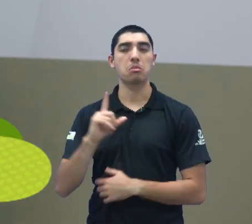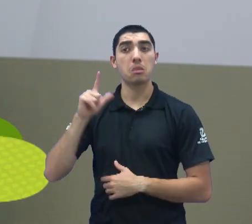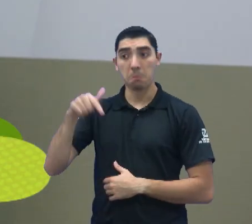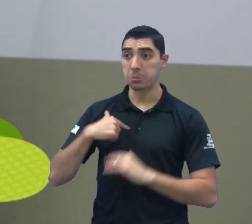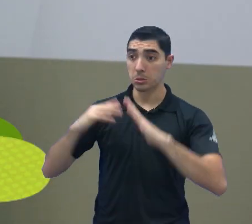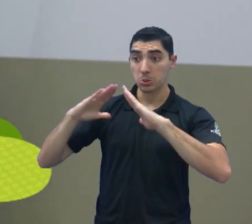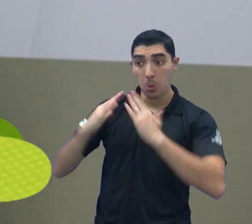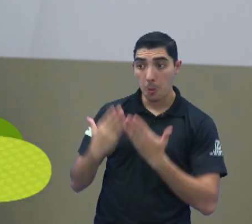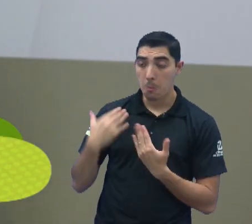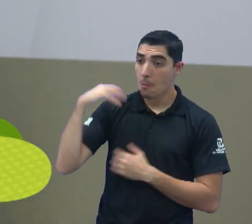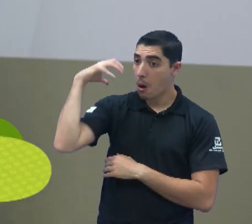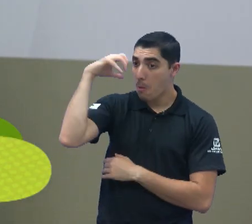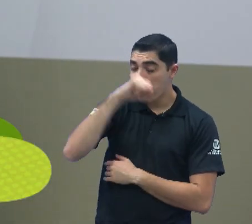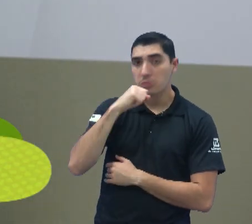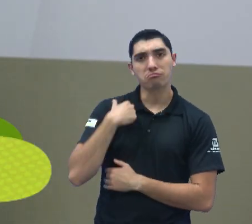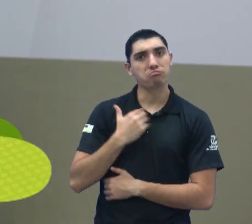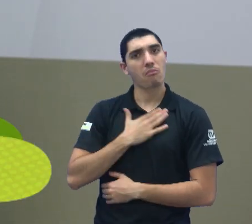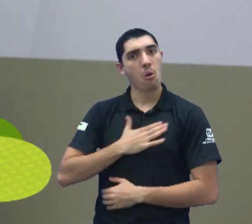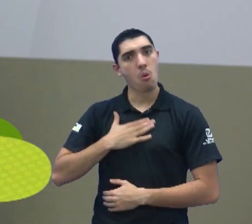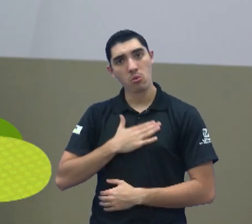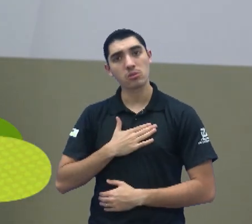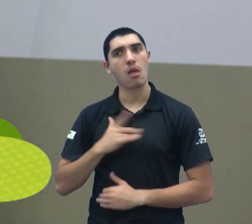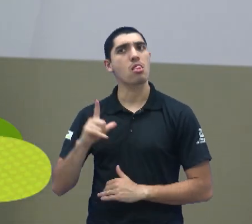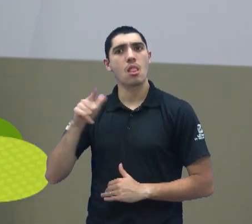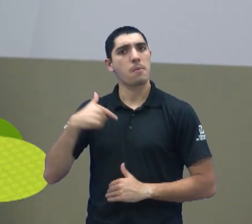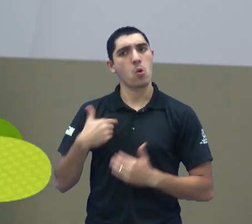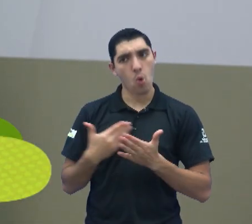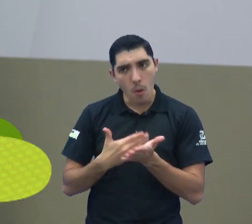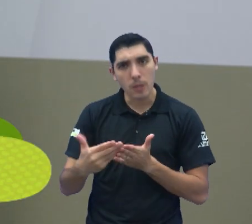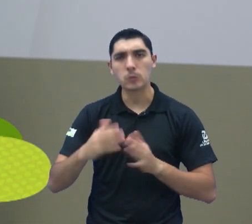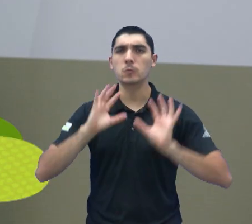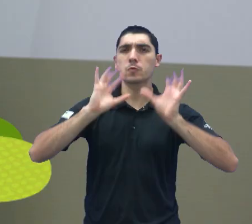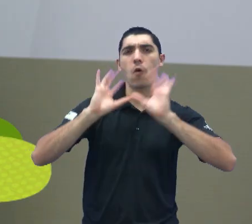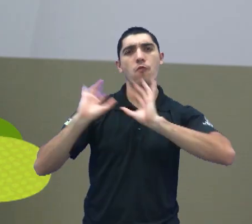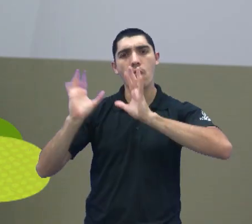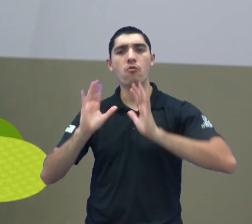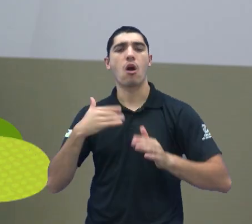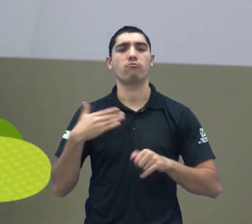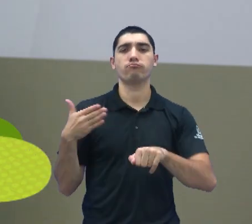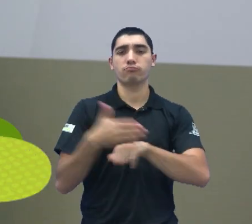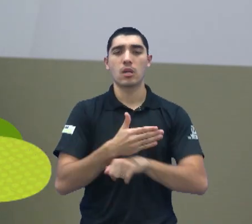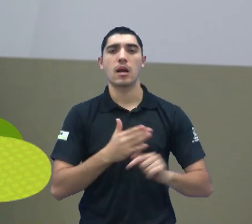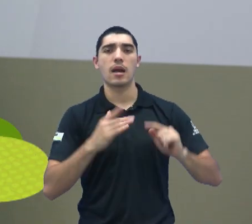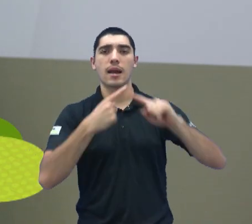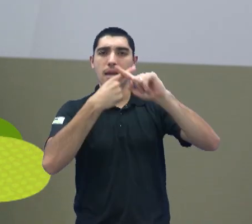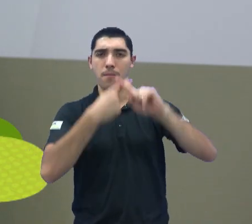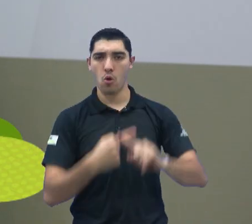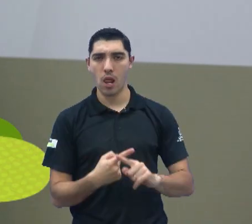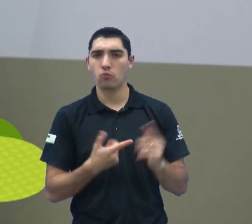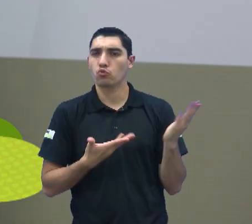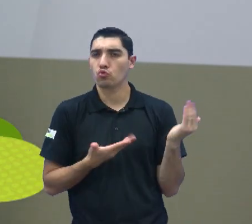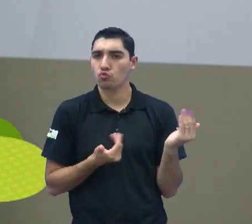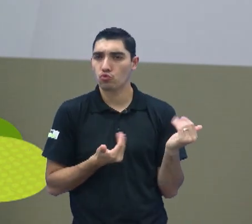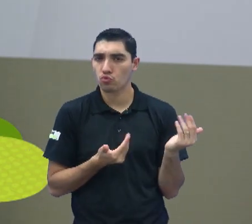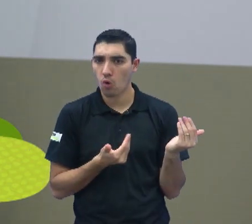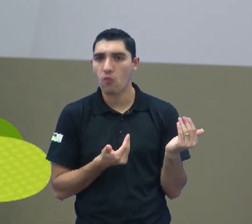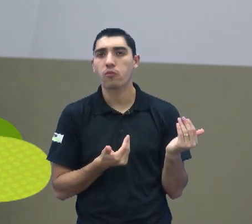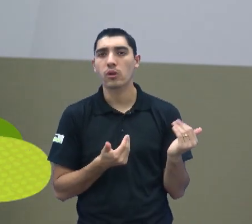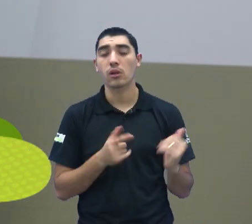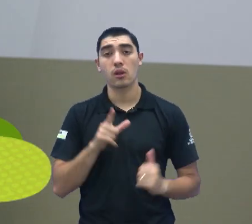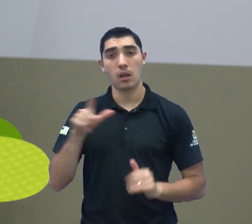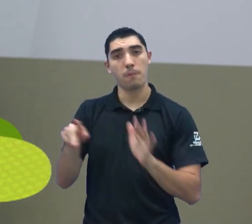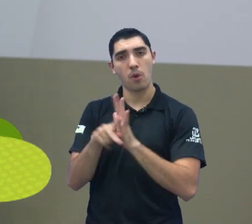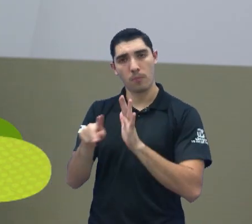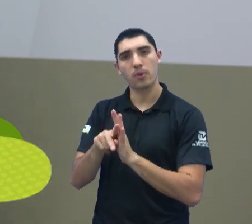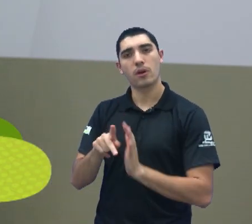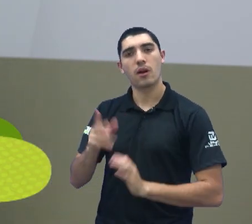esporte. E dali em diante, eu comecei jogando. Depois, eu fui jogar um campeonato juvenil na Portuguesa dos Esportes, que